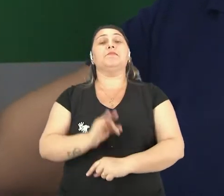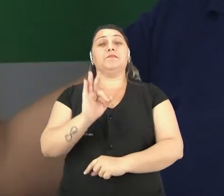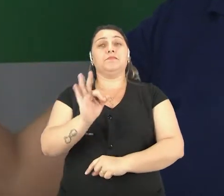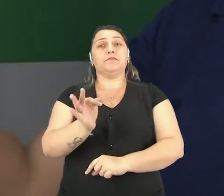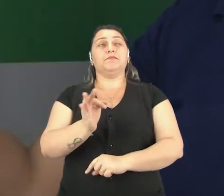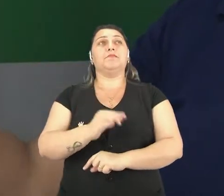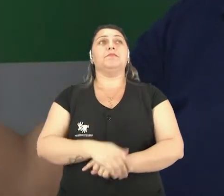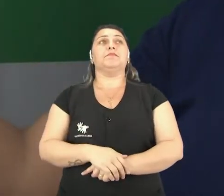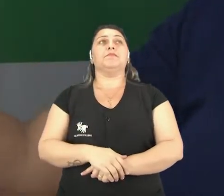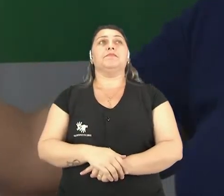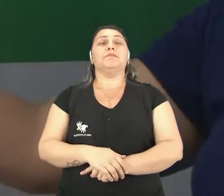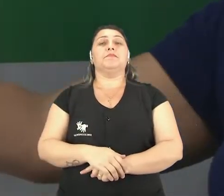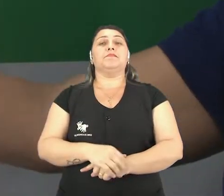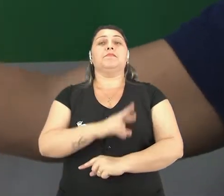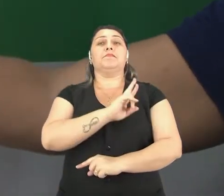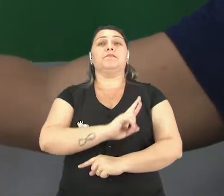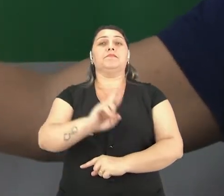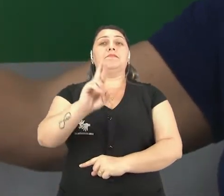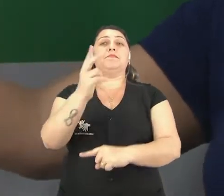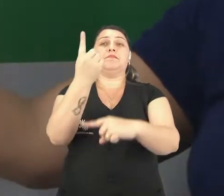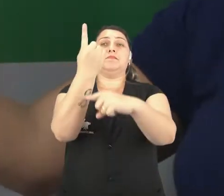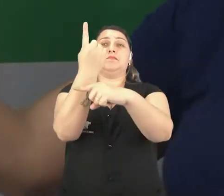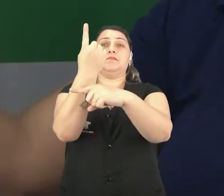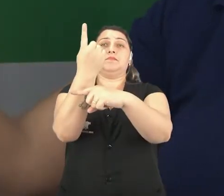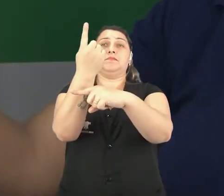certo? Olha a representação.